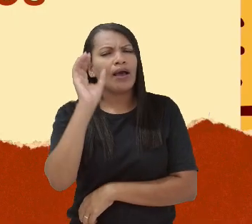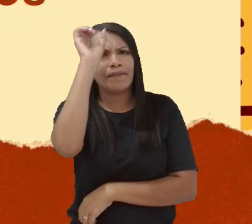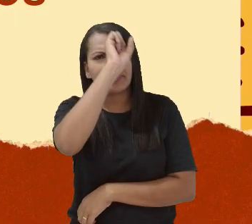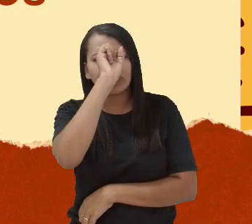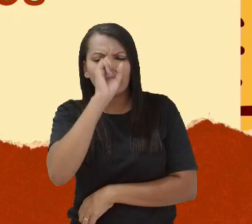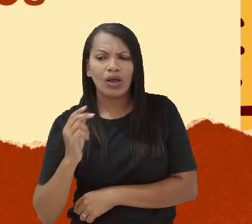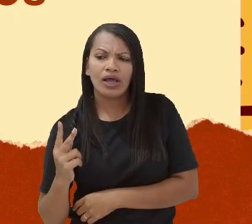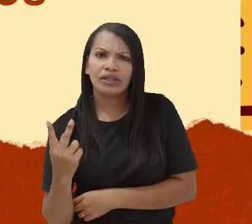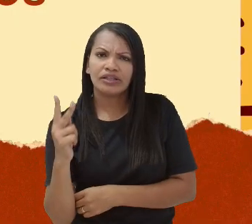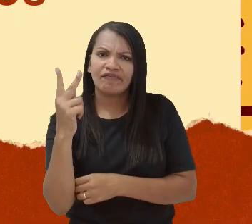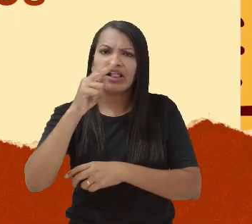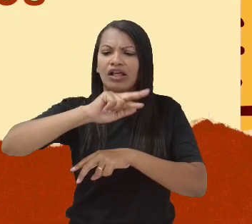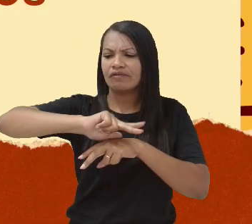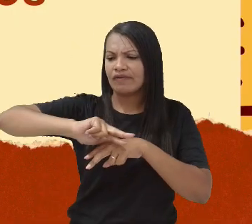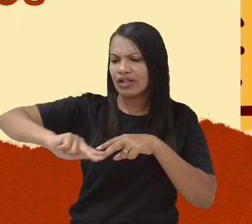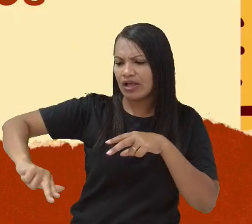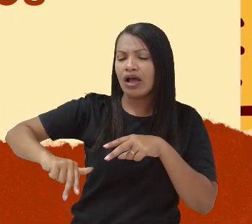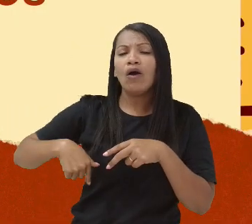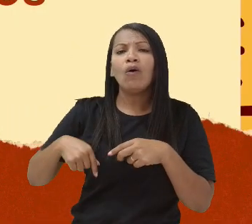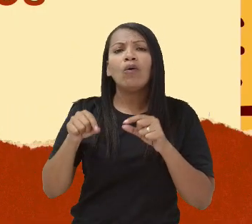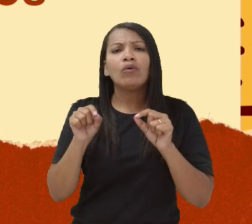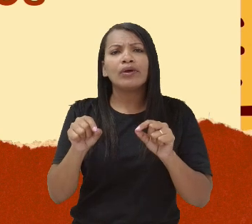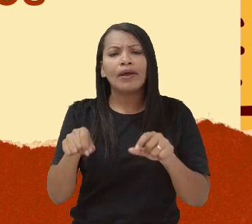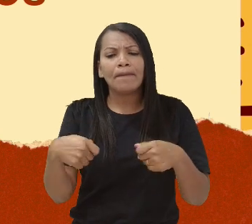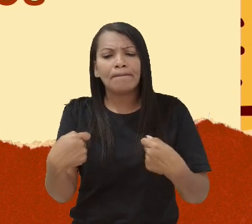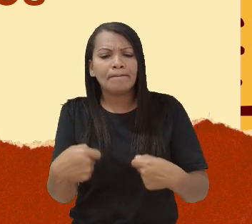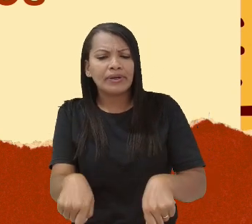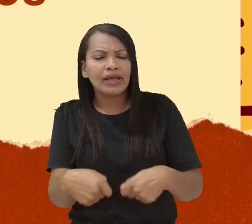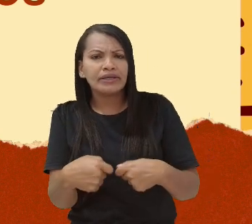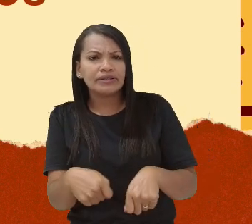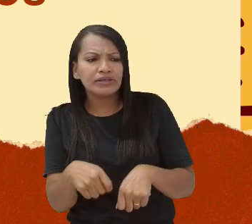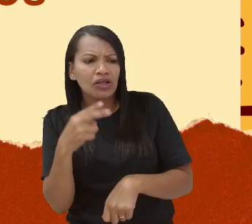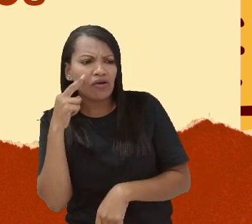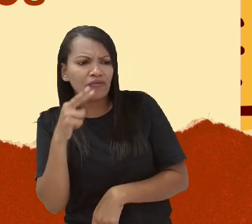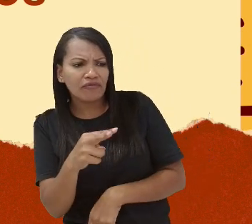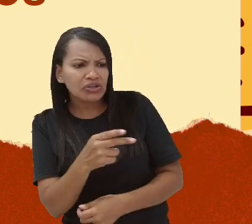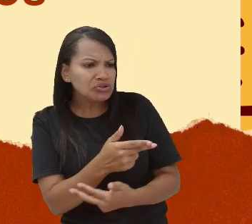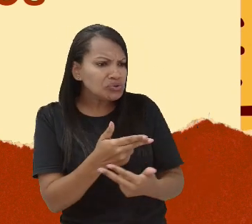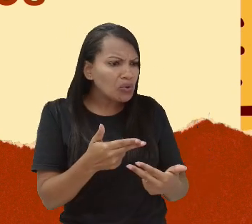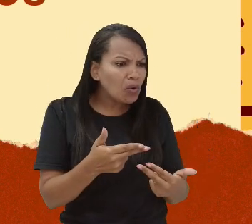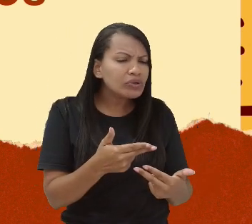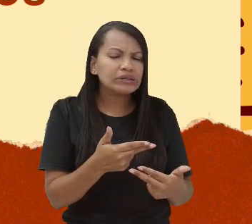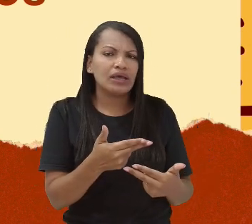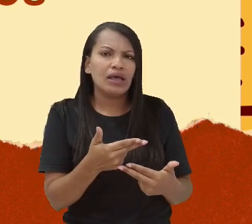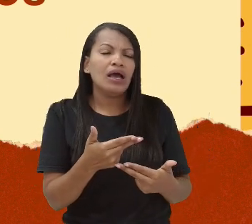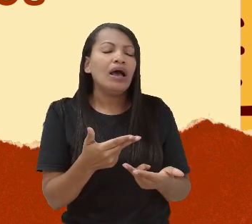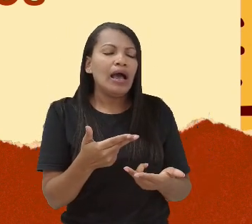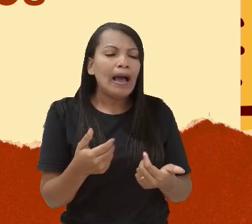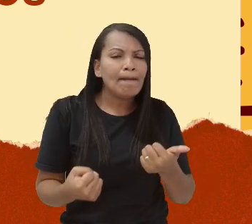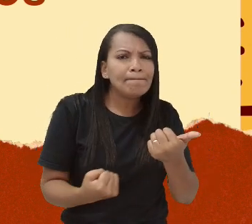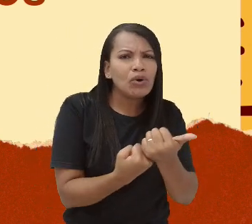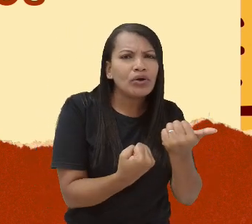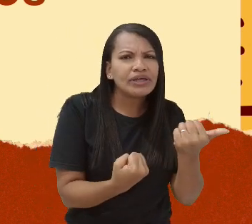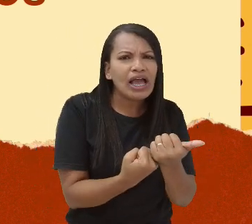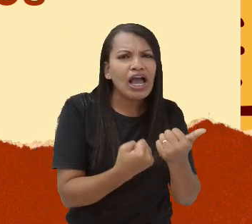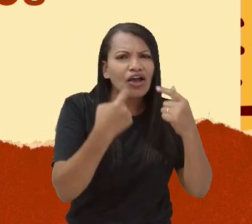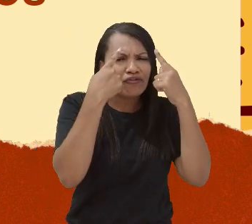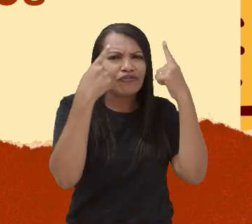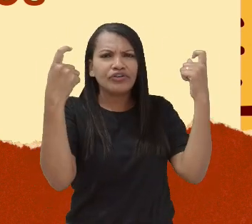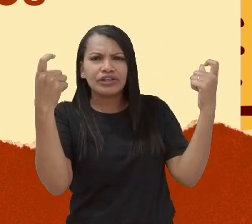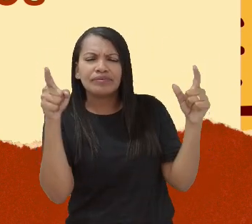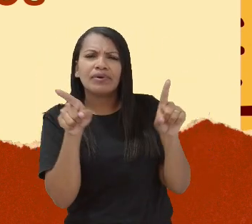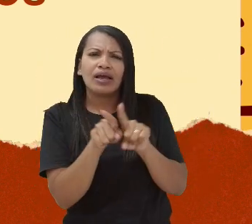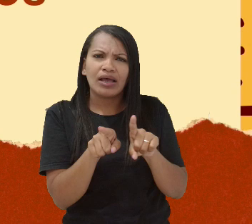valorizar a diversidade, a necessidade de intervir diante de atos racistas e oferecer apoio às vítimas,